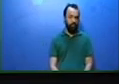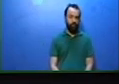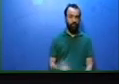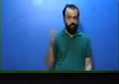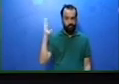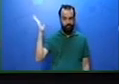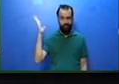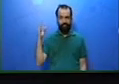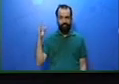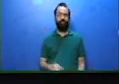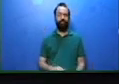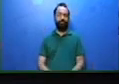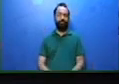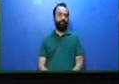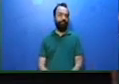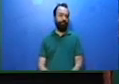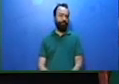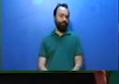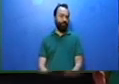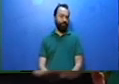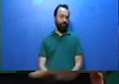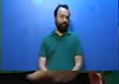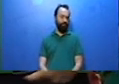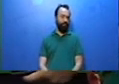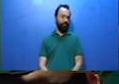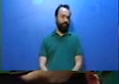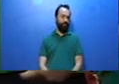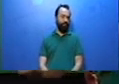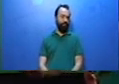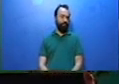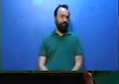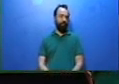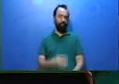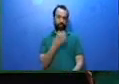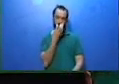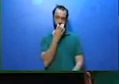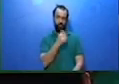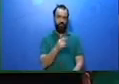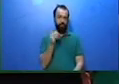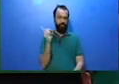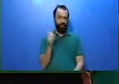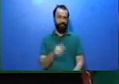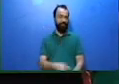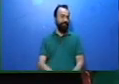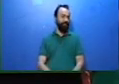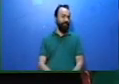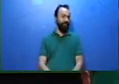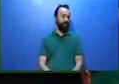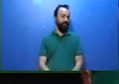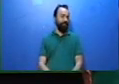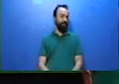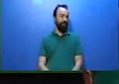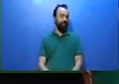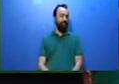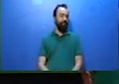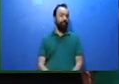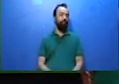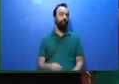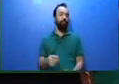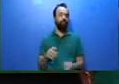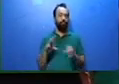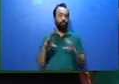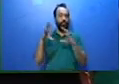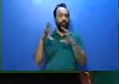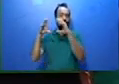Olha aqui, ó. Se vocês observarem aqui, tem até o nosso bichinho com a carinha dele. Olha a carinha de espanto. Tem o balão